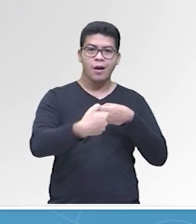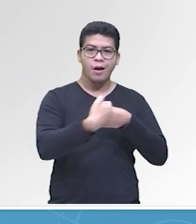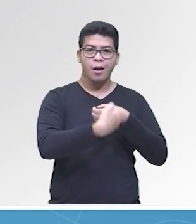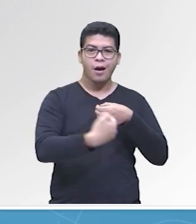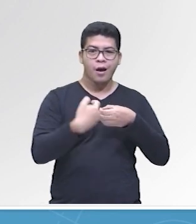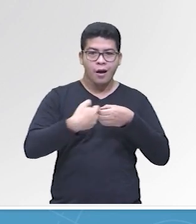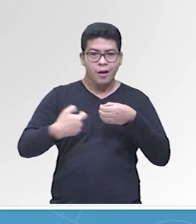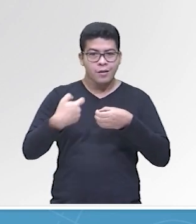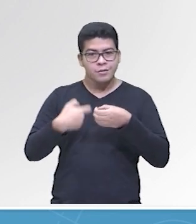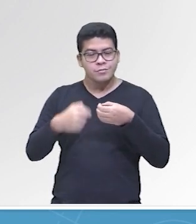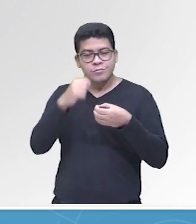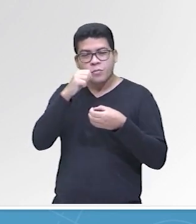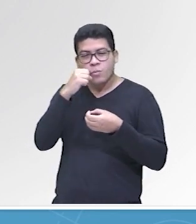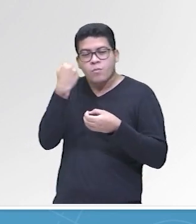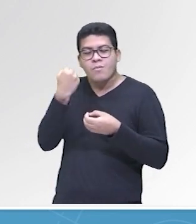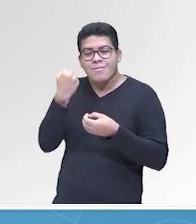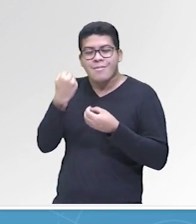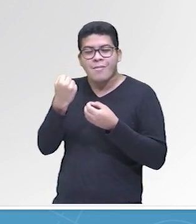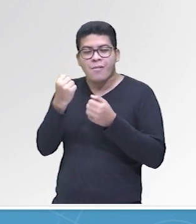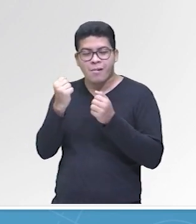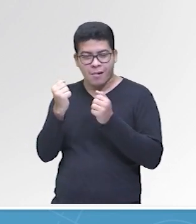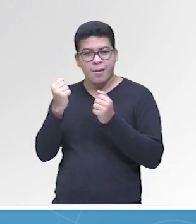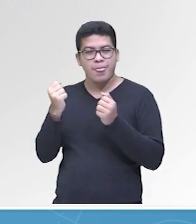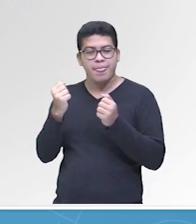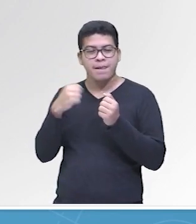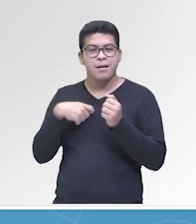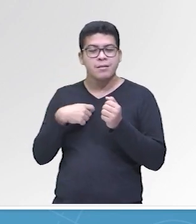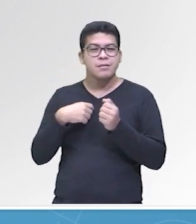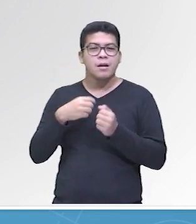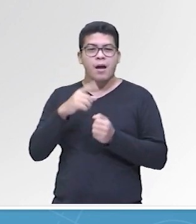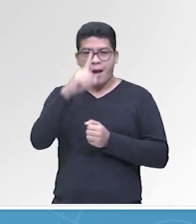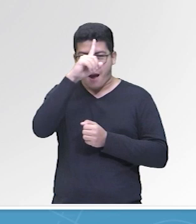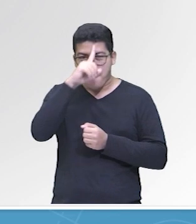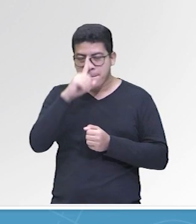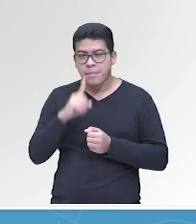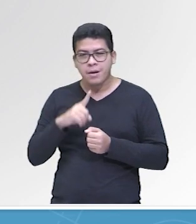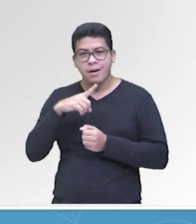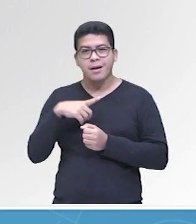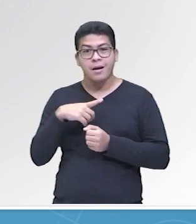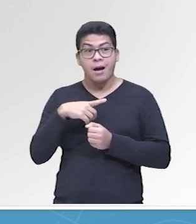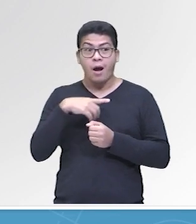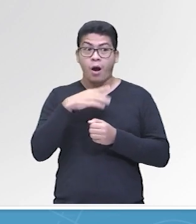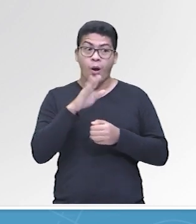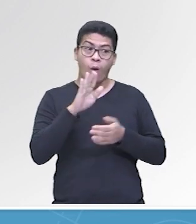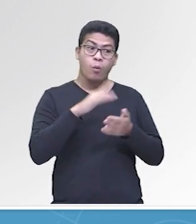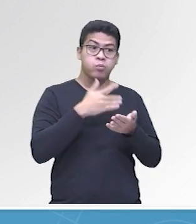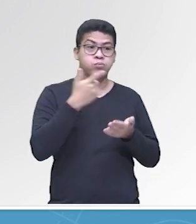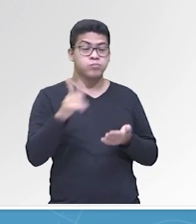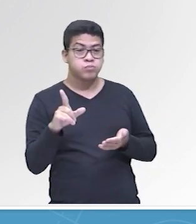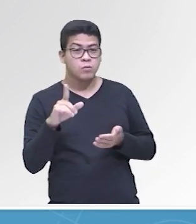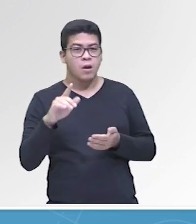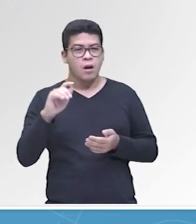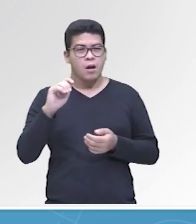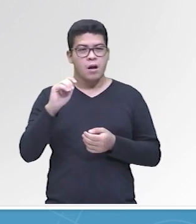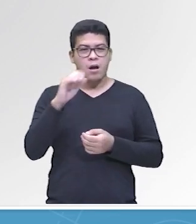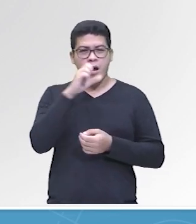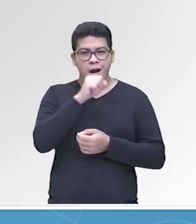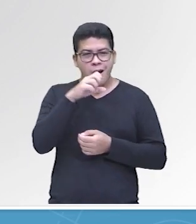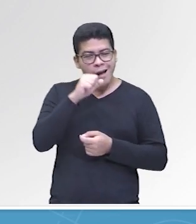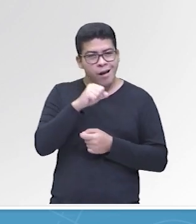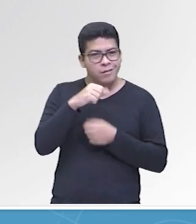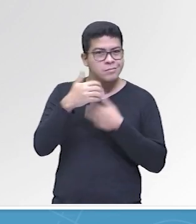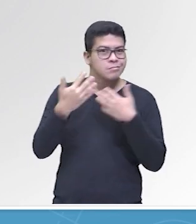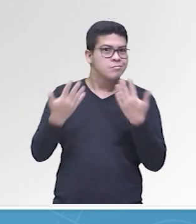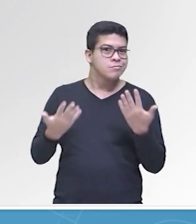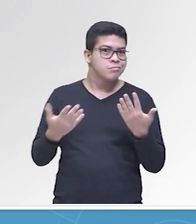no pãozinho, é amarelinho, né, uns mais amarelos, outros mais laranjados, enfim. Essa coloração se